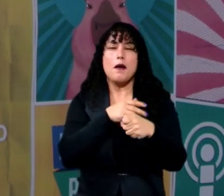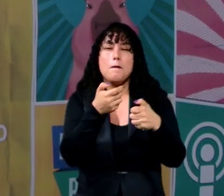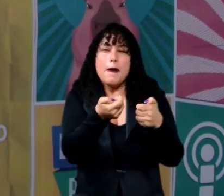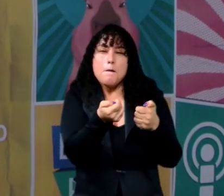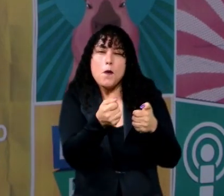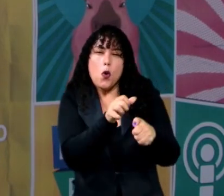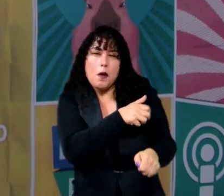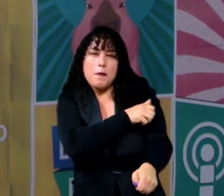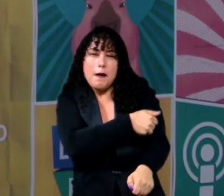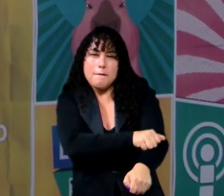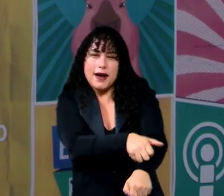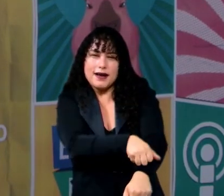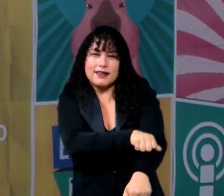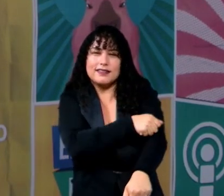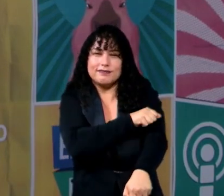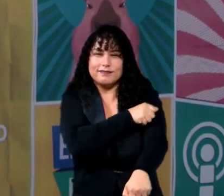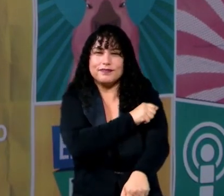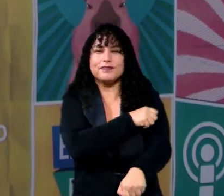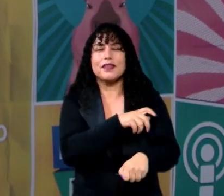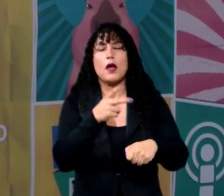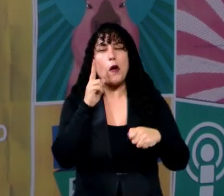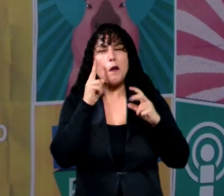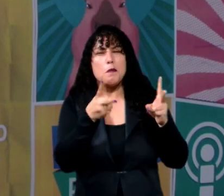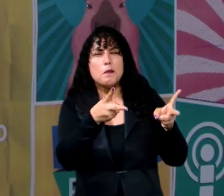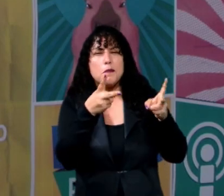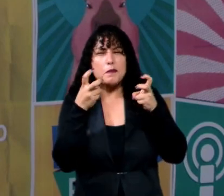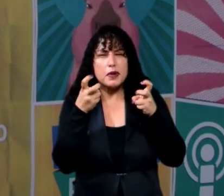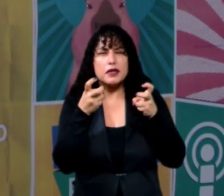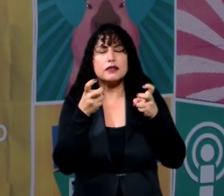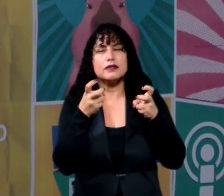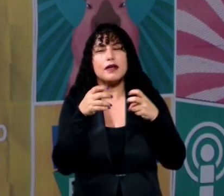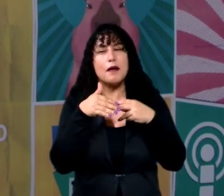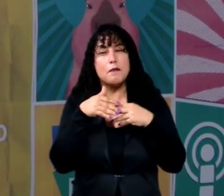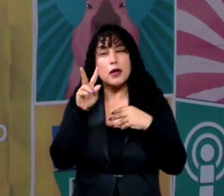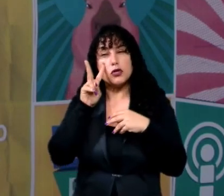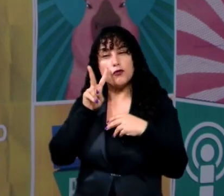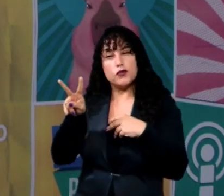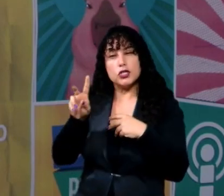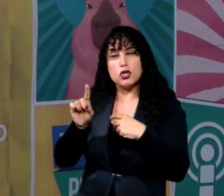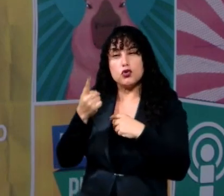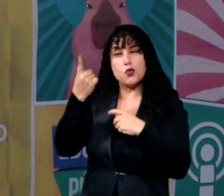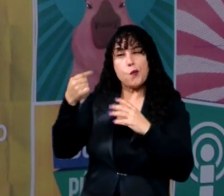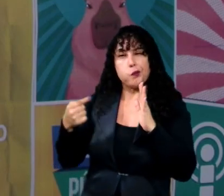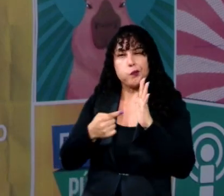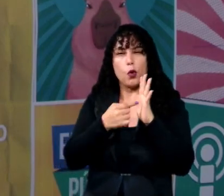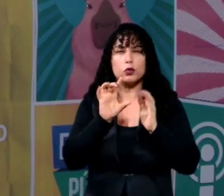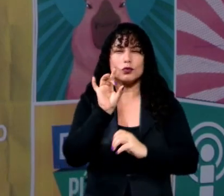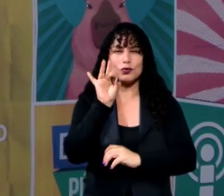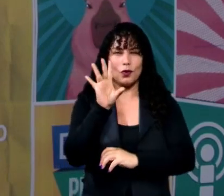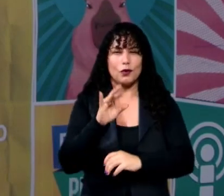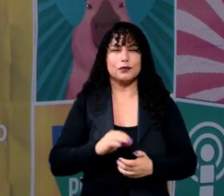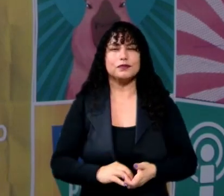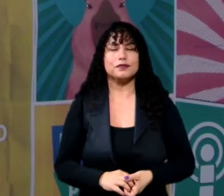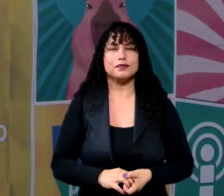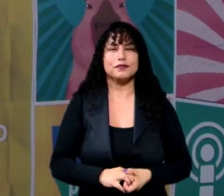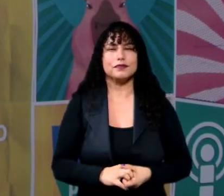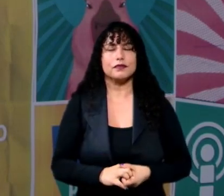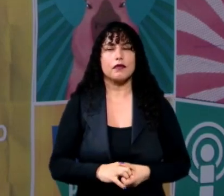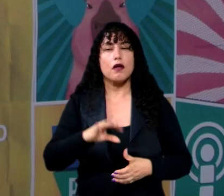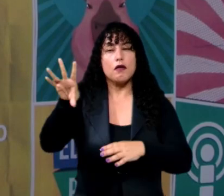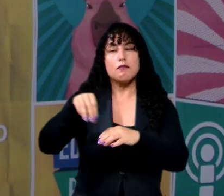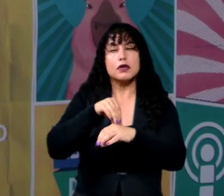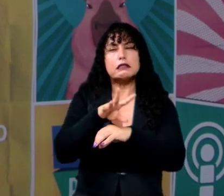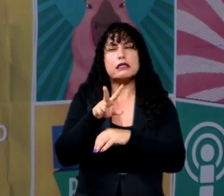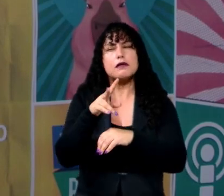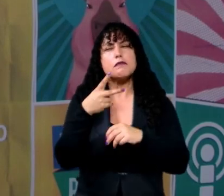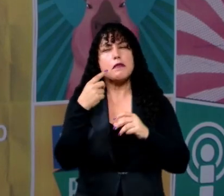para guarda-roupa. E também digo que um ponto de vista é só a vista de um ponto. Então vamos lá. Vou tentar trazer aqui a